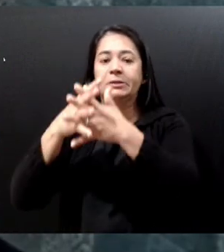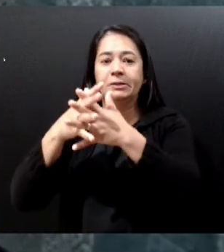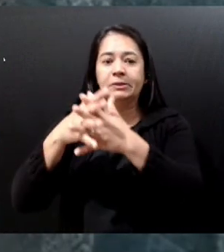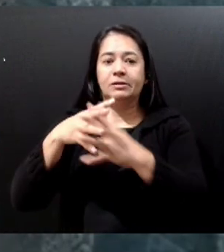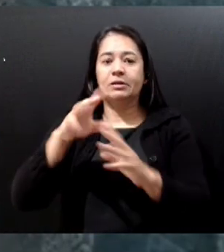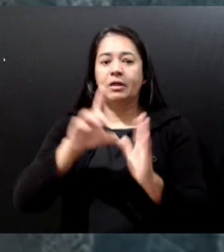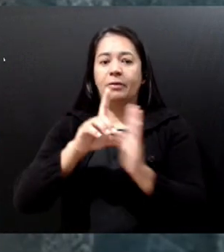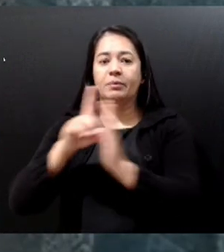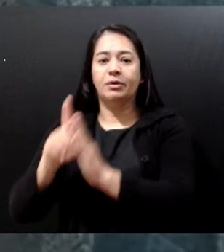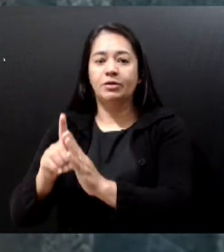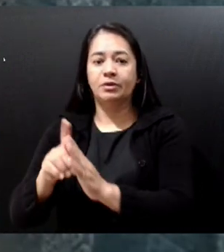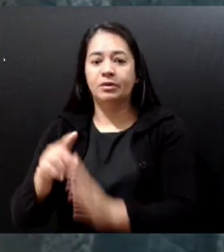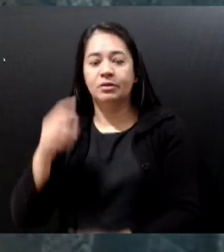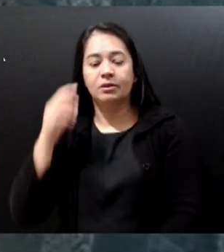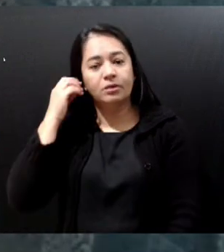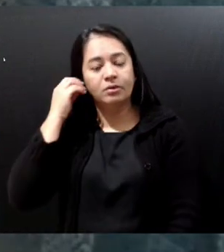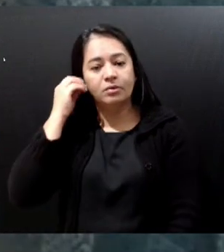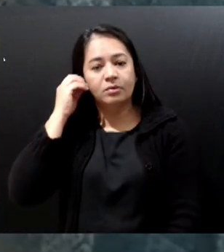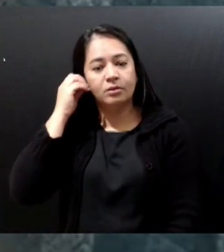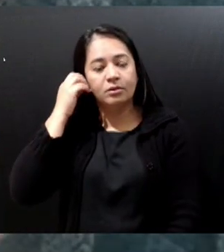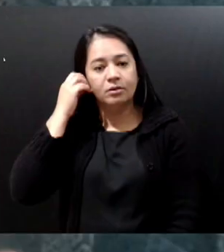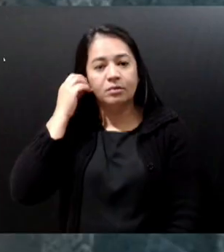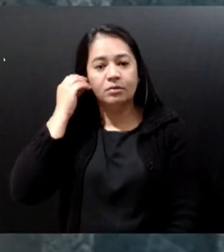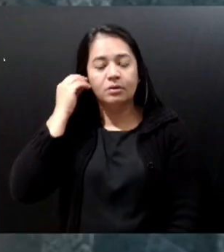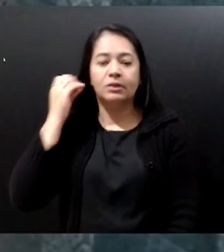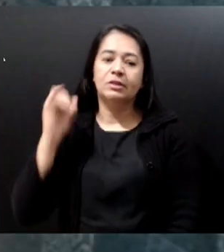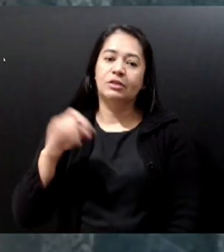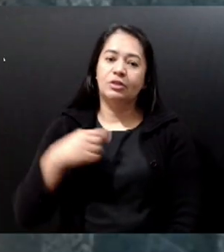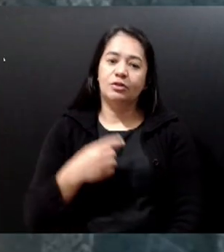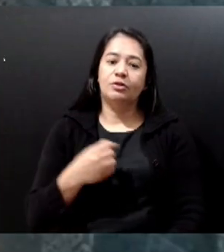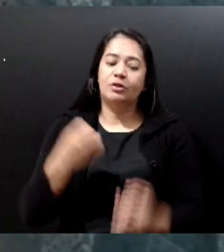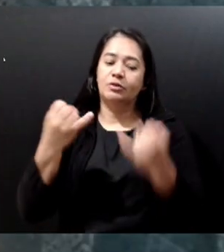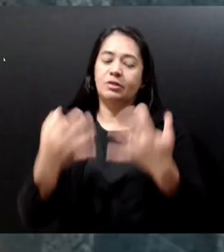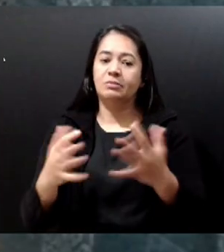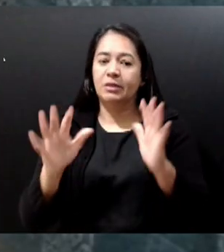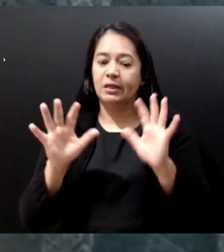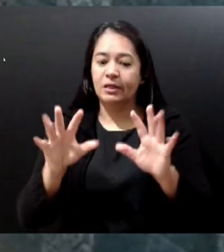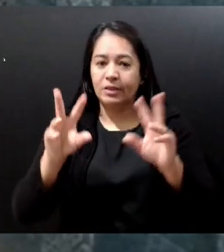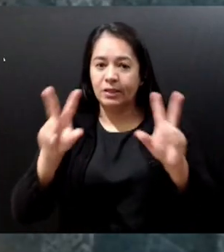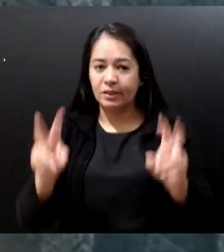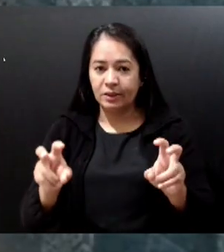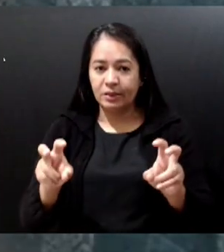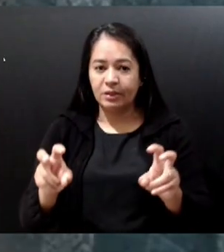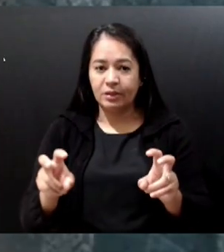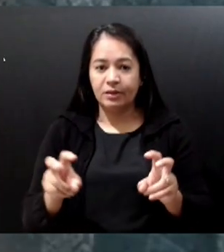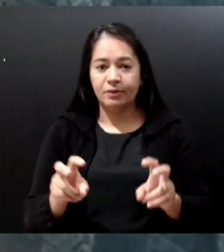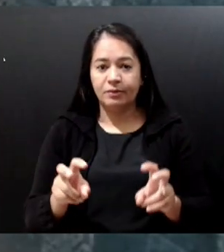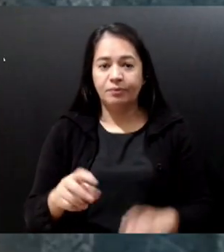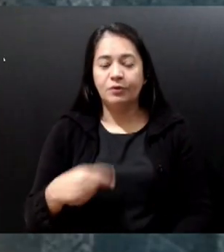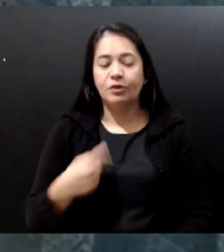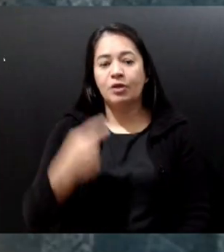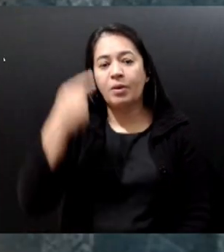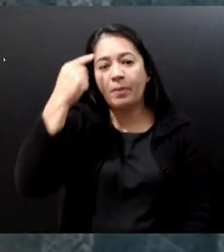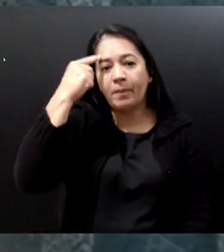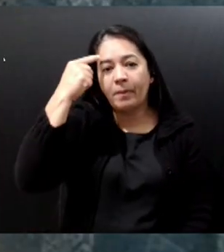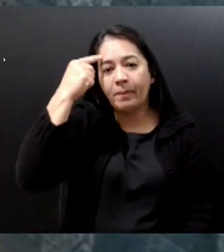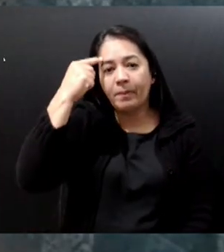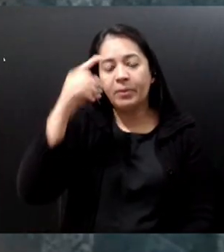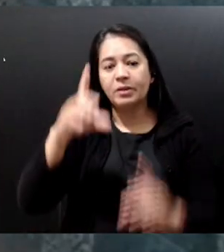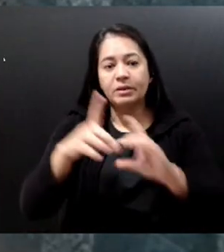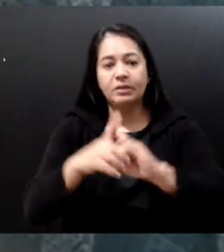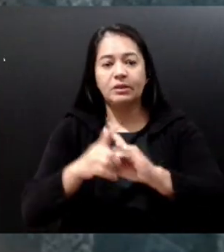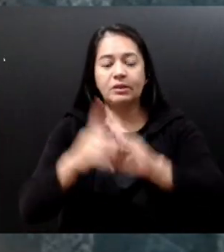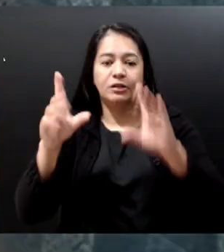como você disse, a gente está numa casa legislativa onde pensa o pensamento e a democracia, a gente começa a entender